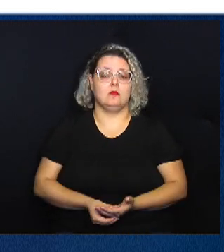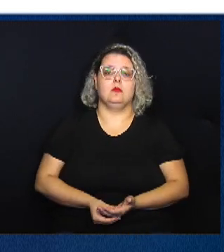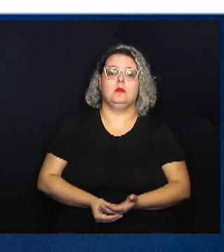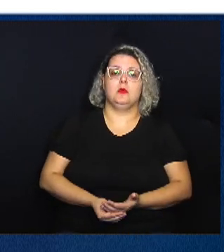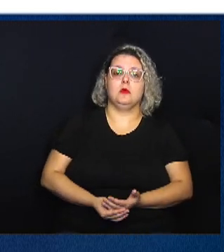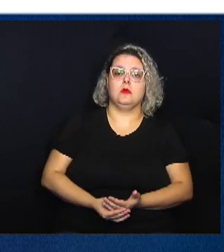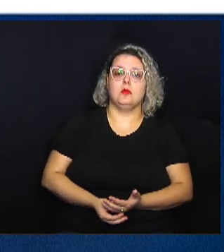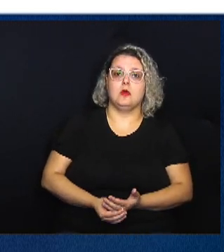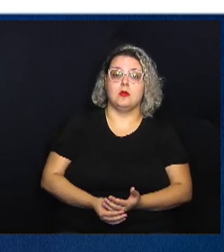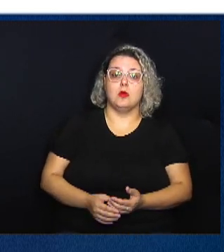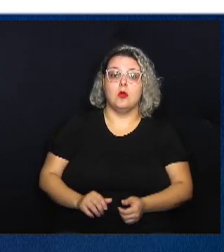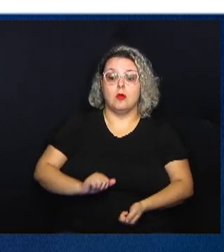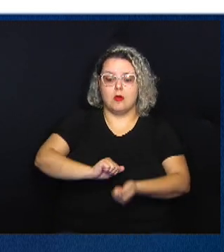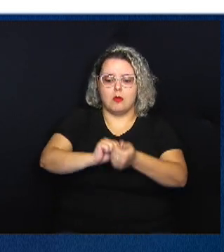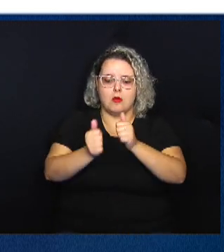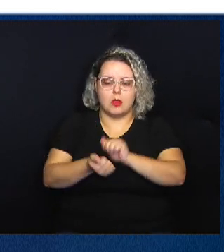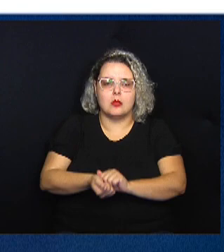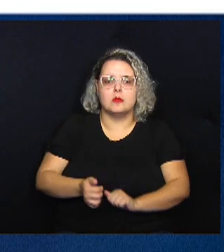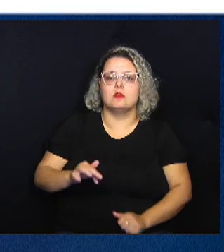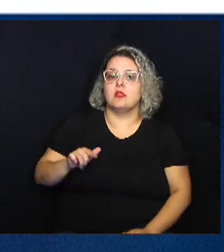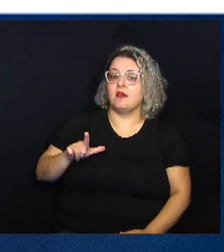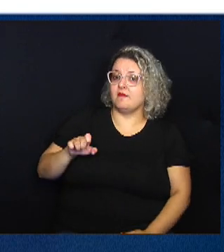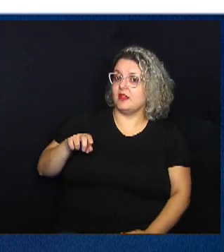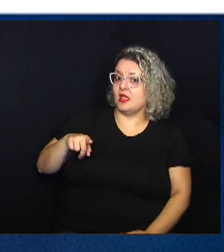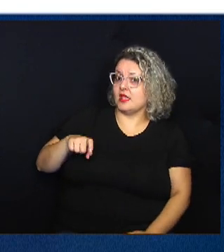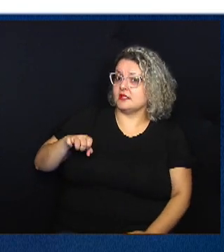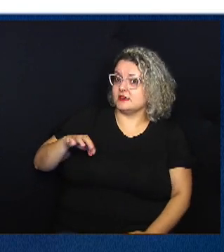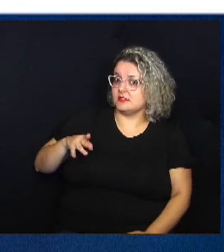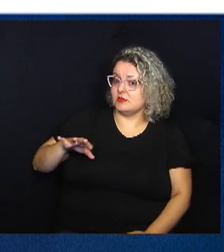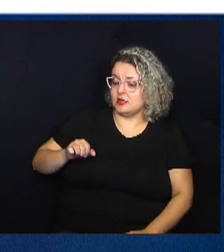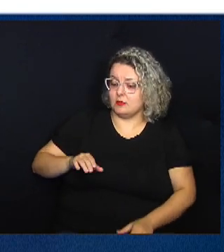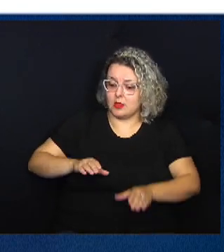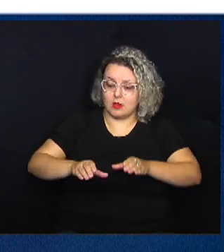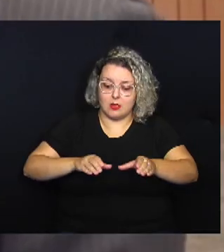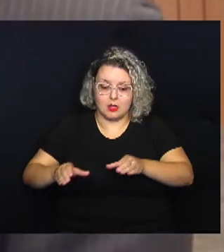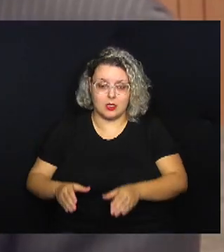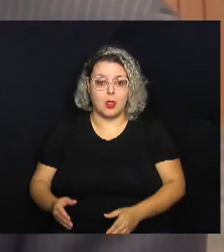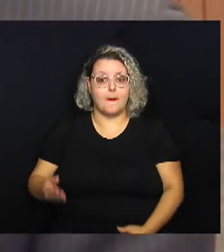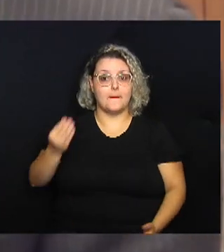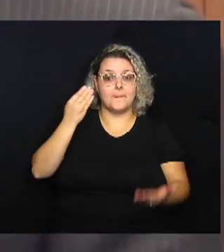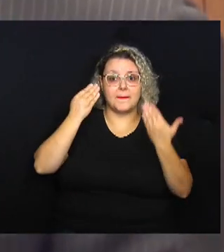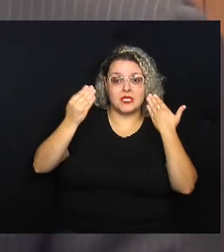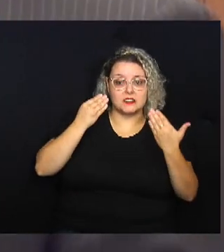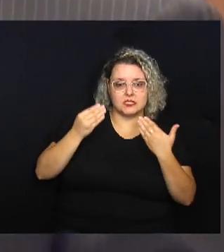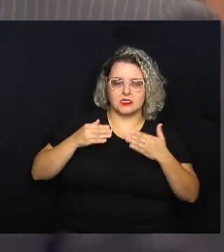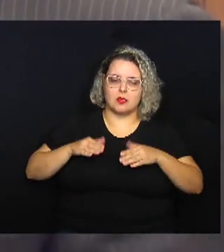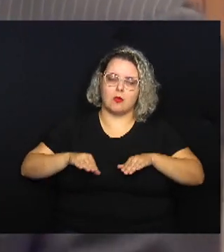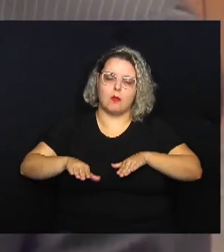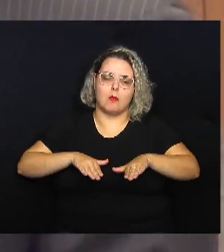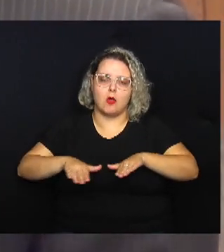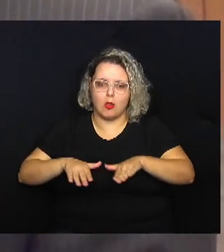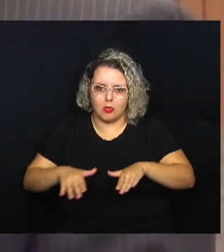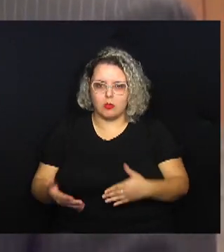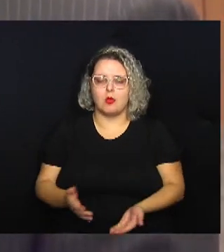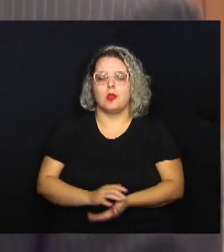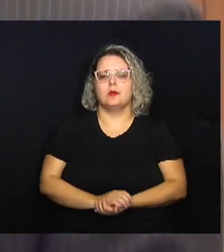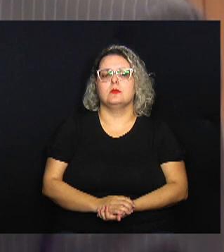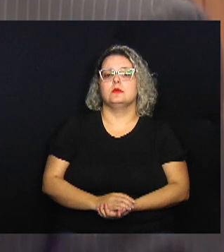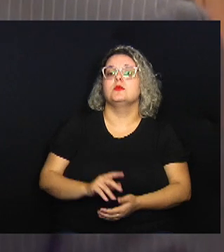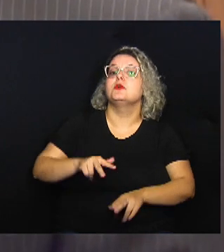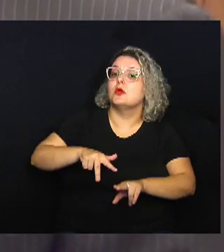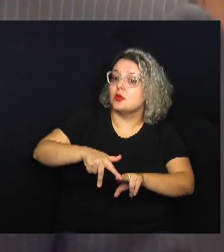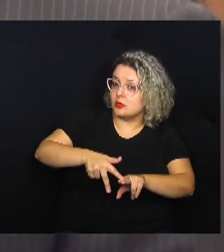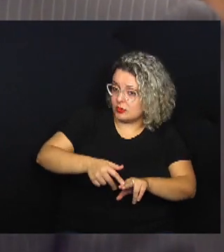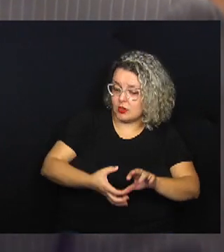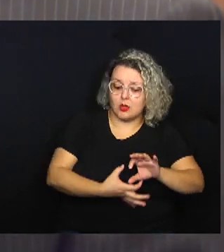da flexibilidade e o desenvolvimento da Coordenação psicomotora ele já é um esporte olímpico